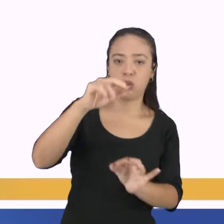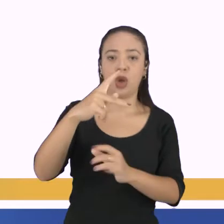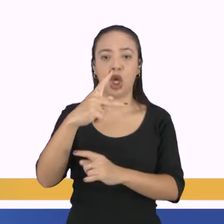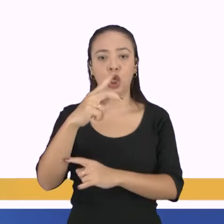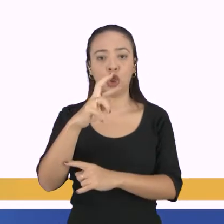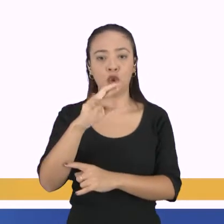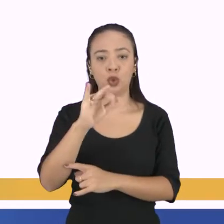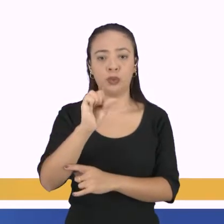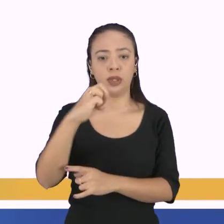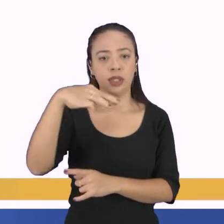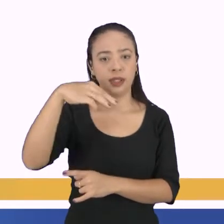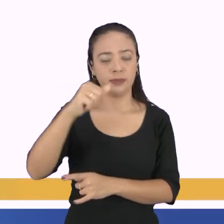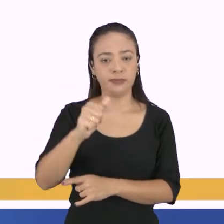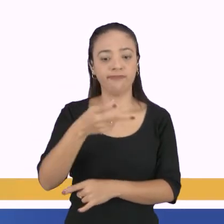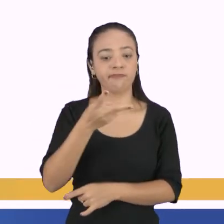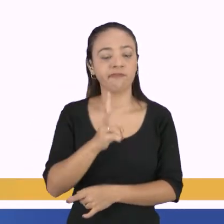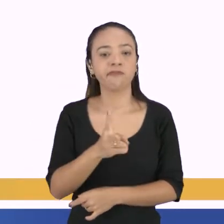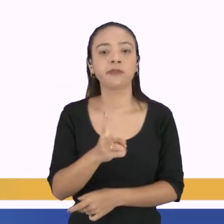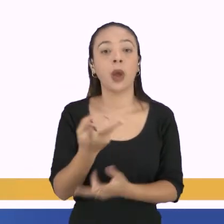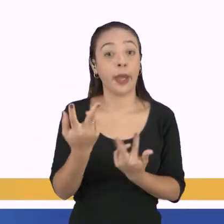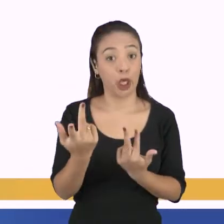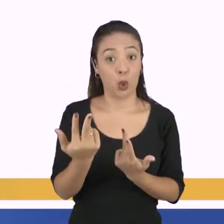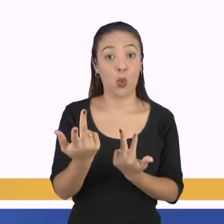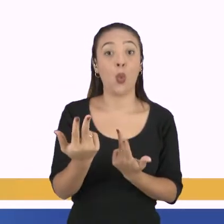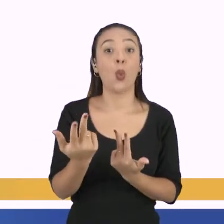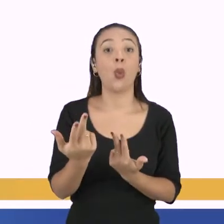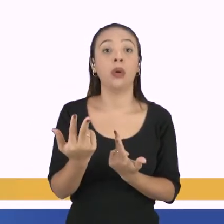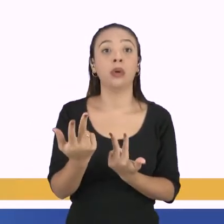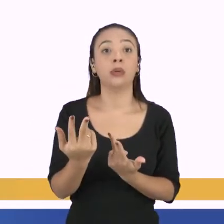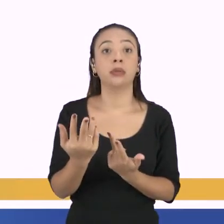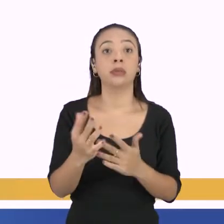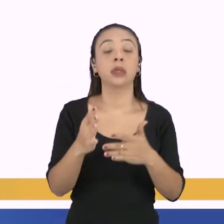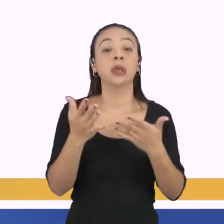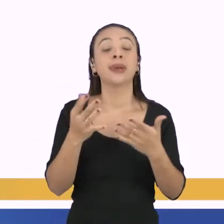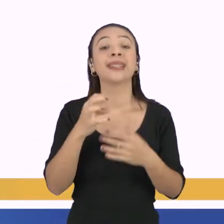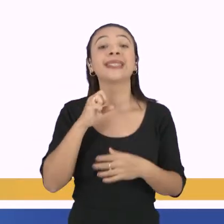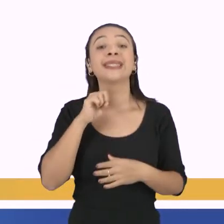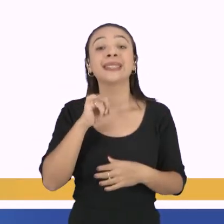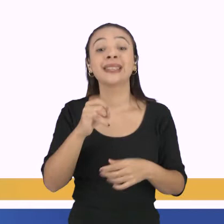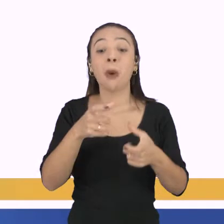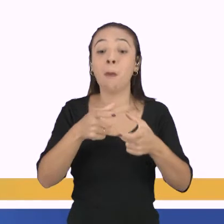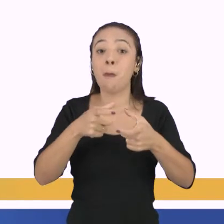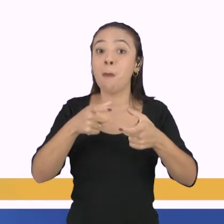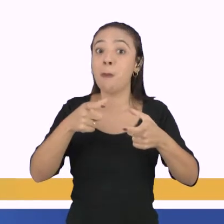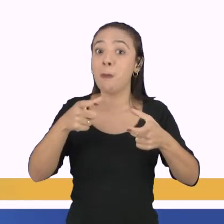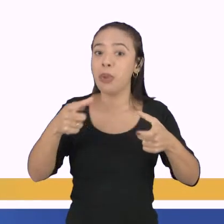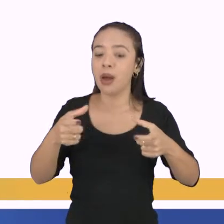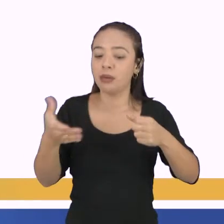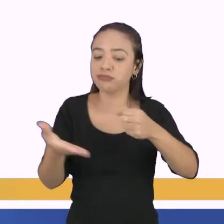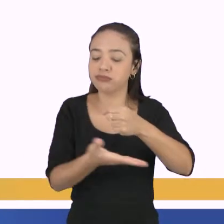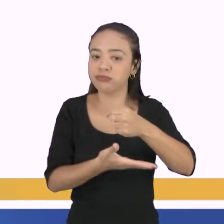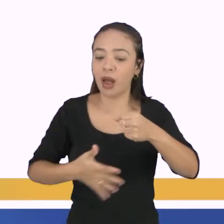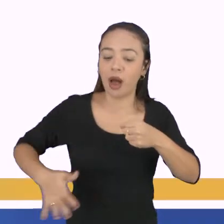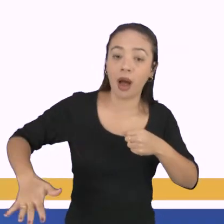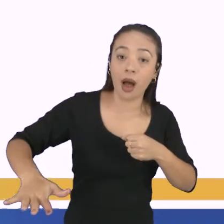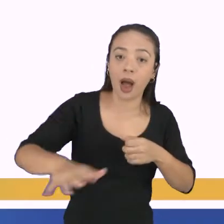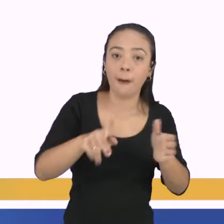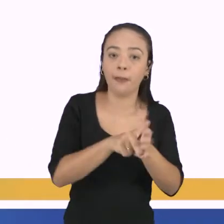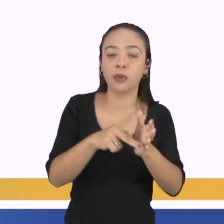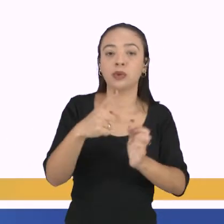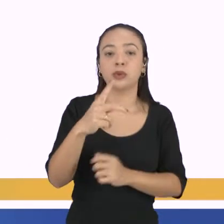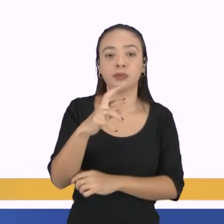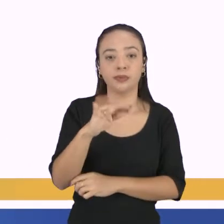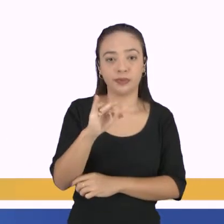ela é constante, ou seja, ela não vai ser alterada, então se eu aumento a medida da área da base do